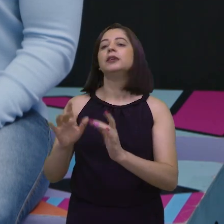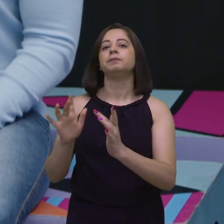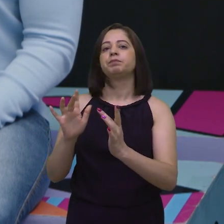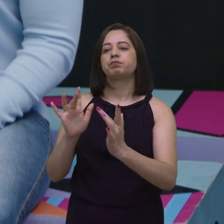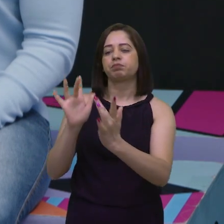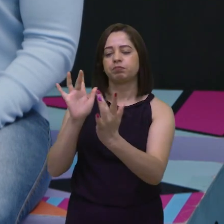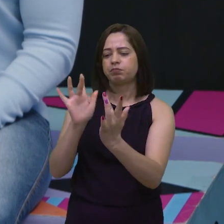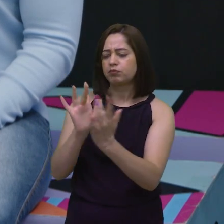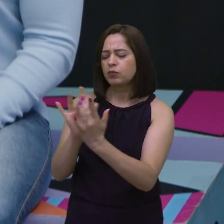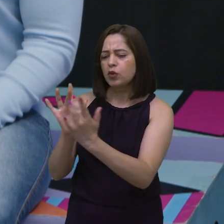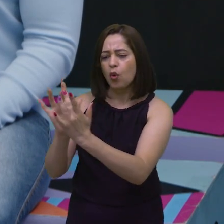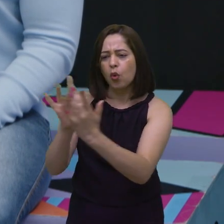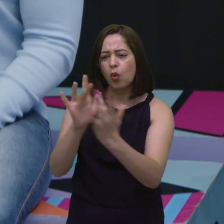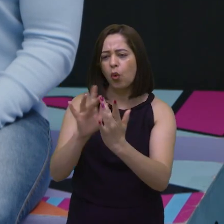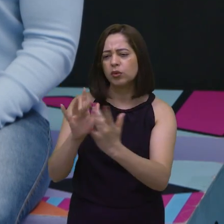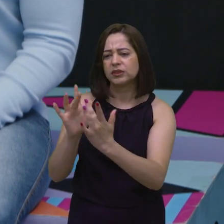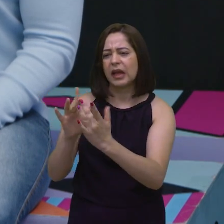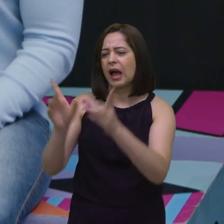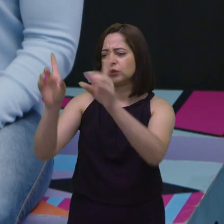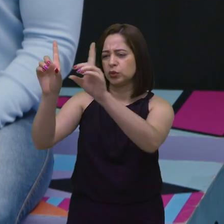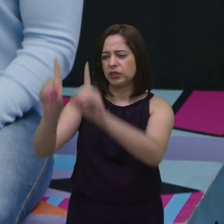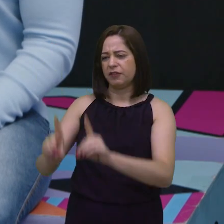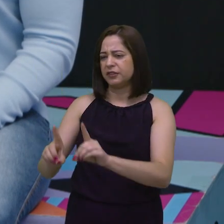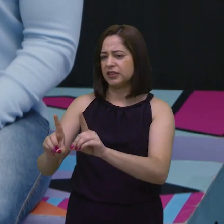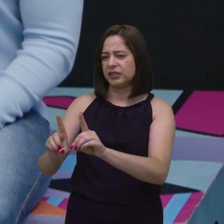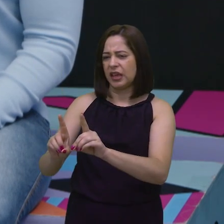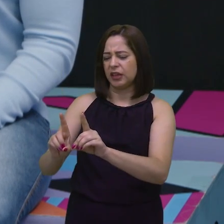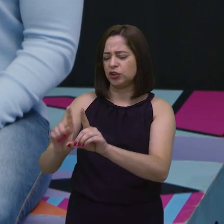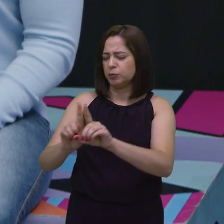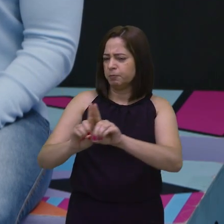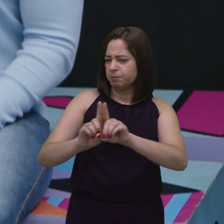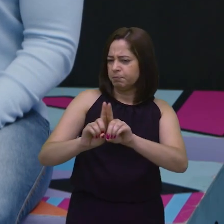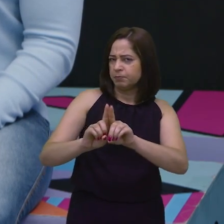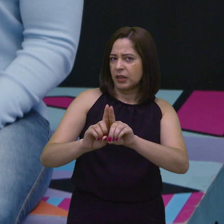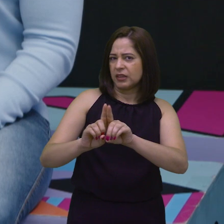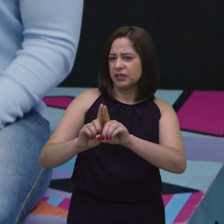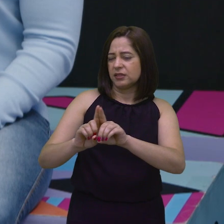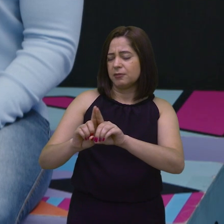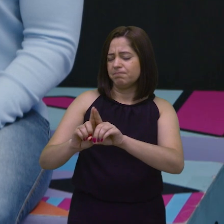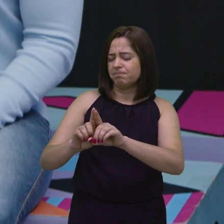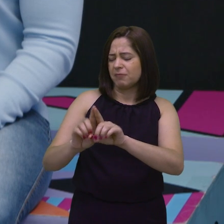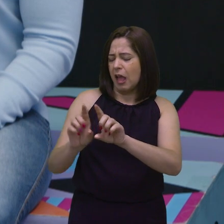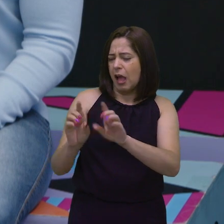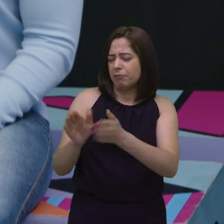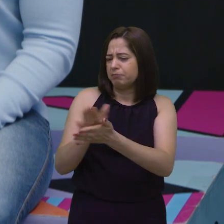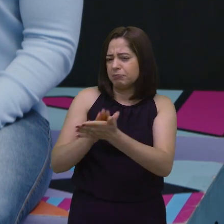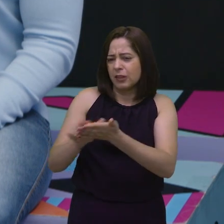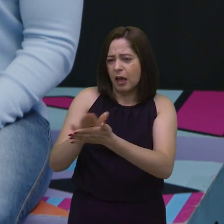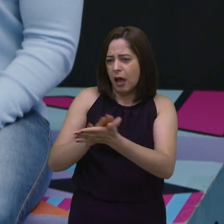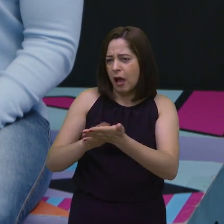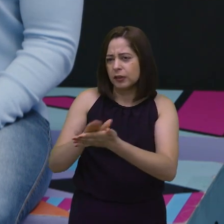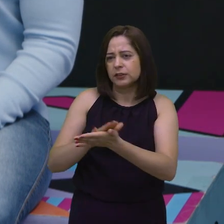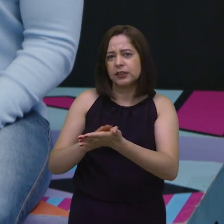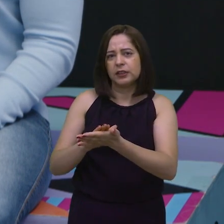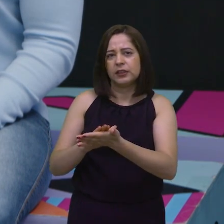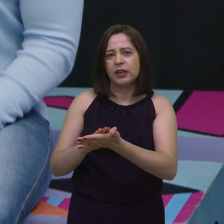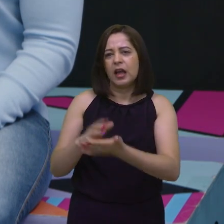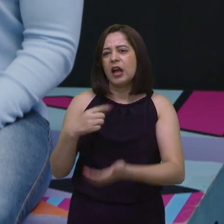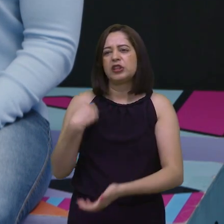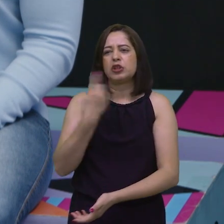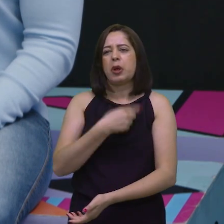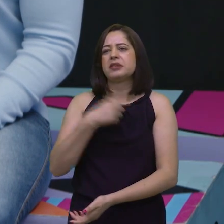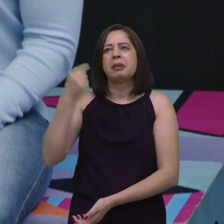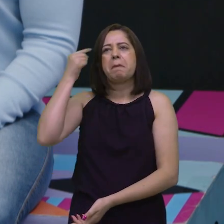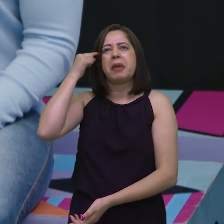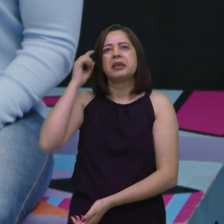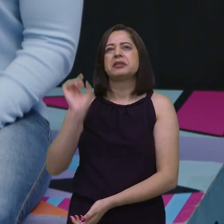distanciamento também traz um pouco dessa percepção que a gente vê da população, né, Bárbara? De que a acessibilidade está ligado